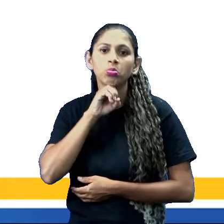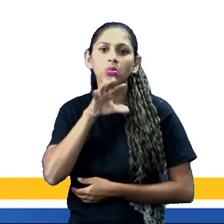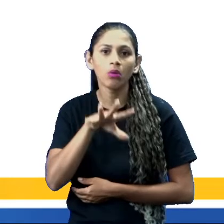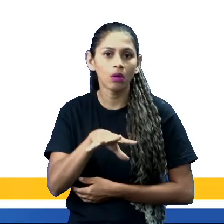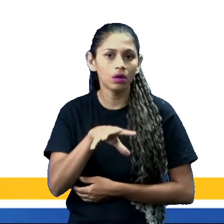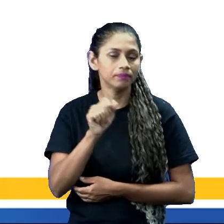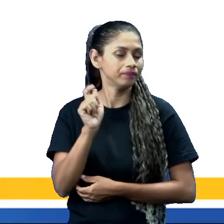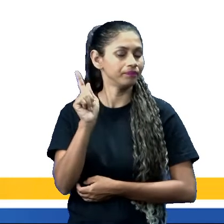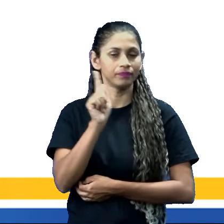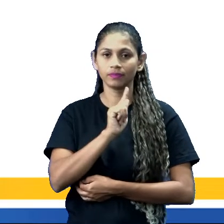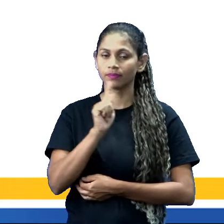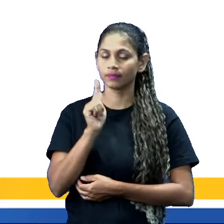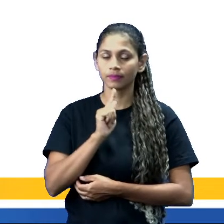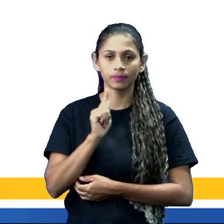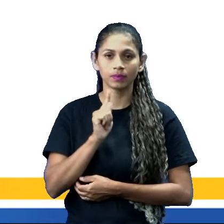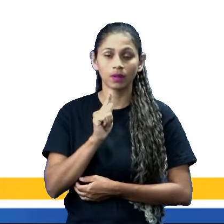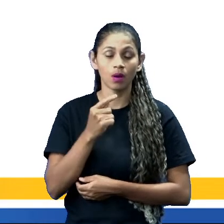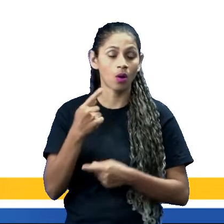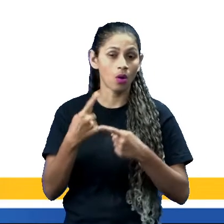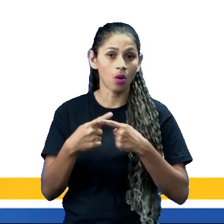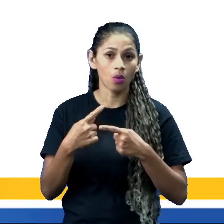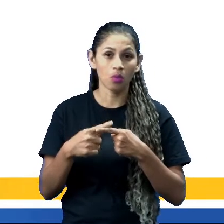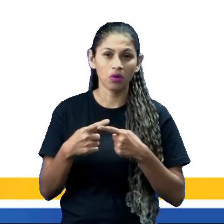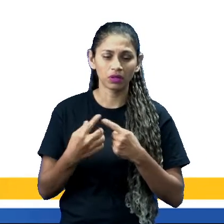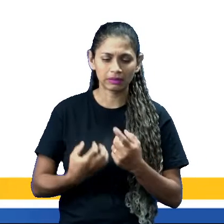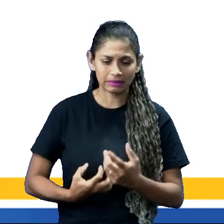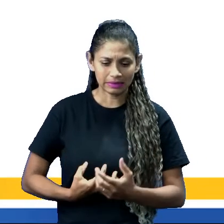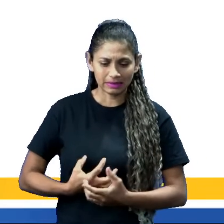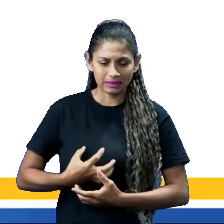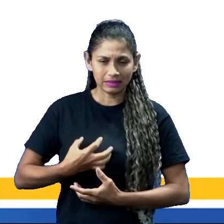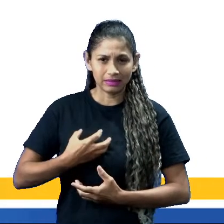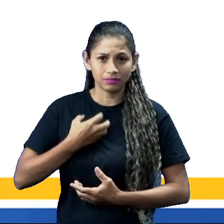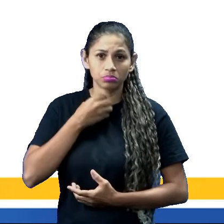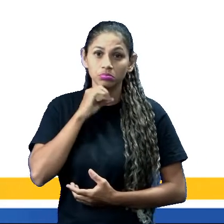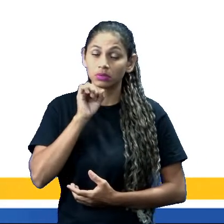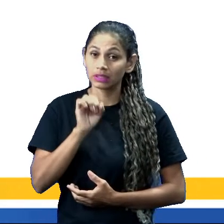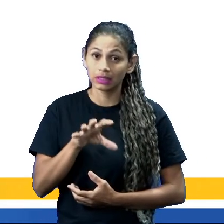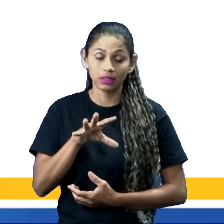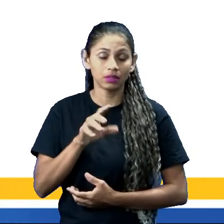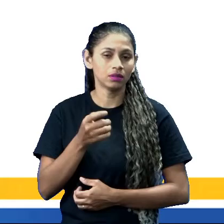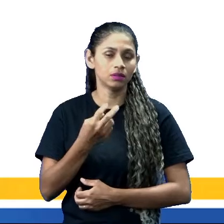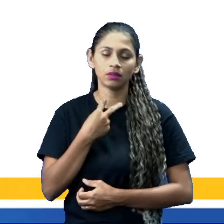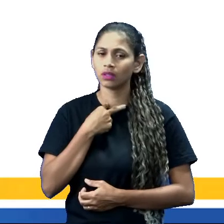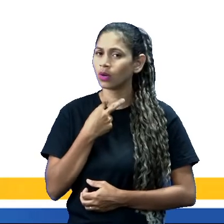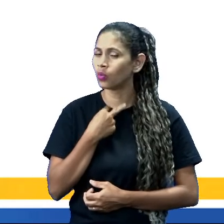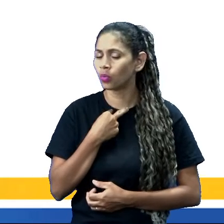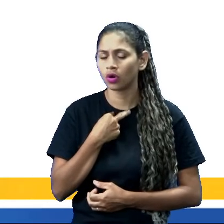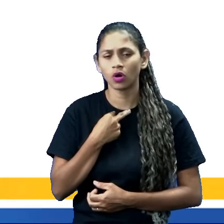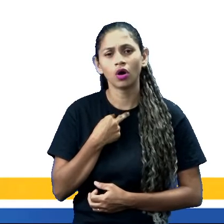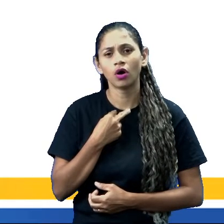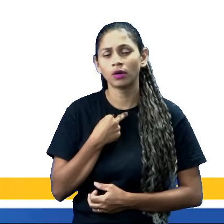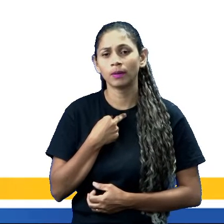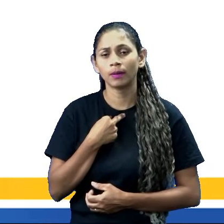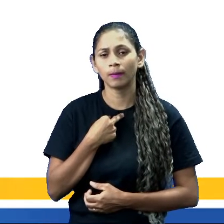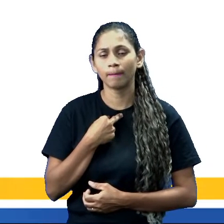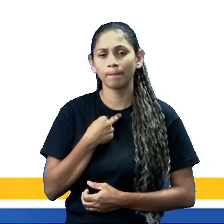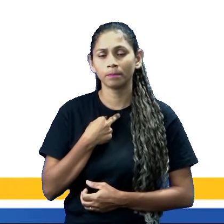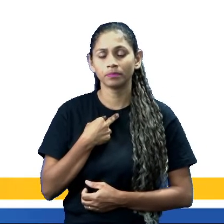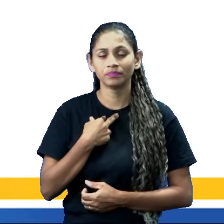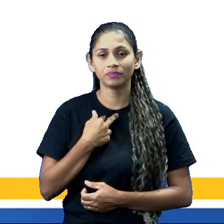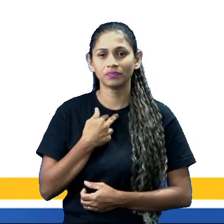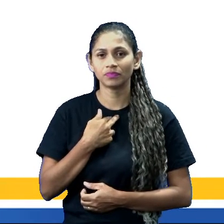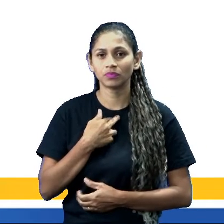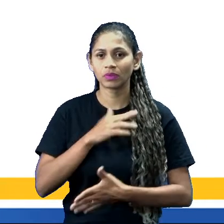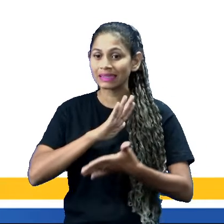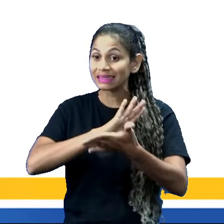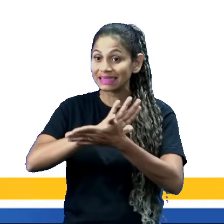isso vai causar mais danos ali ao paciente. E nem também fazer a respiração boca a boca, tá, gente? Nunca a gente deve dar nada ali pela boca para